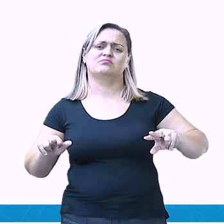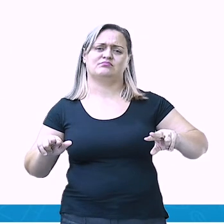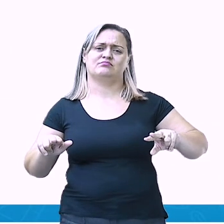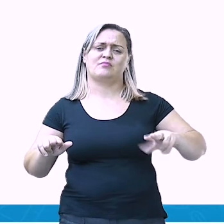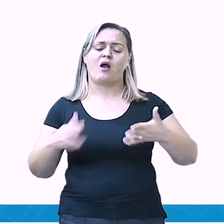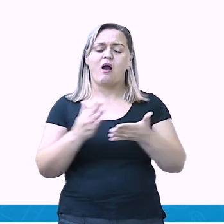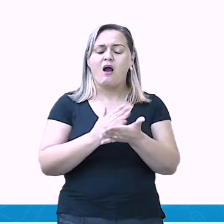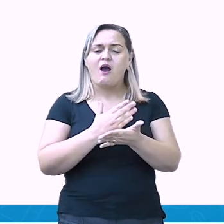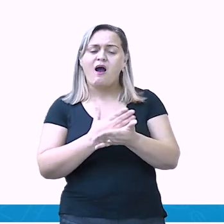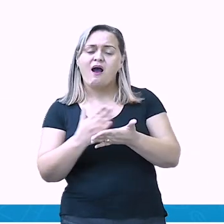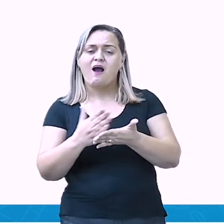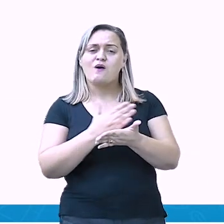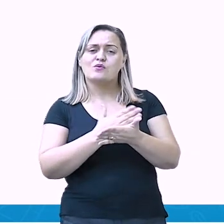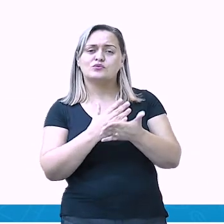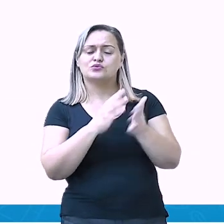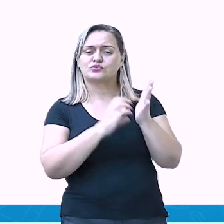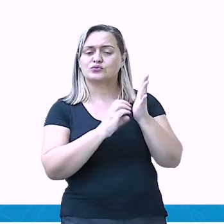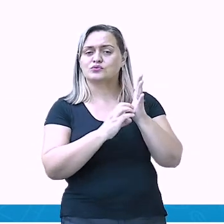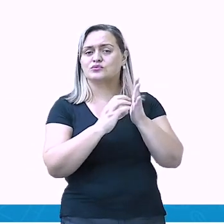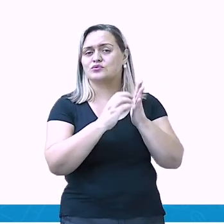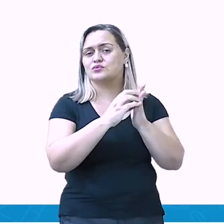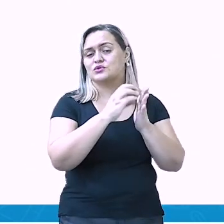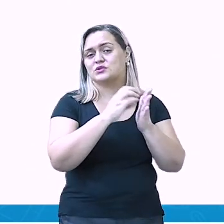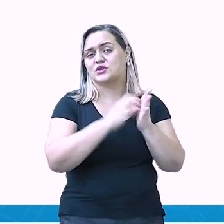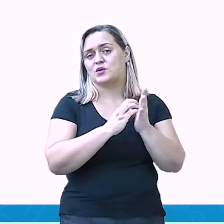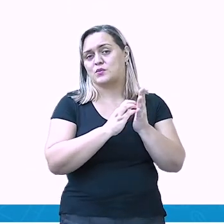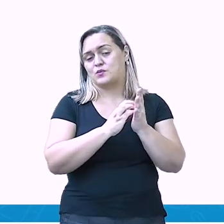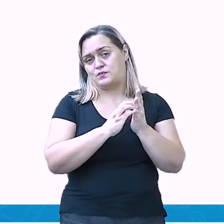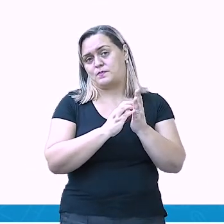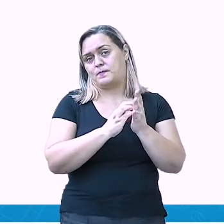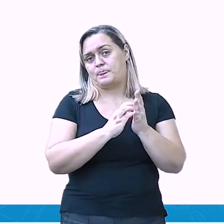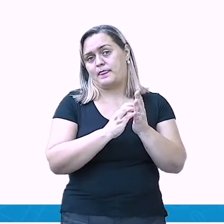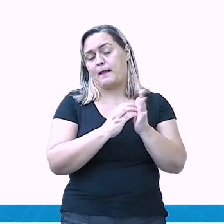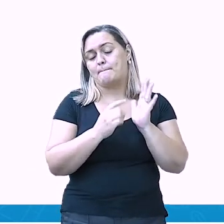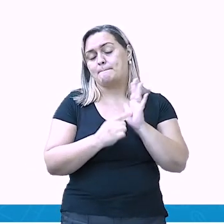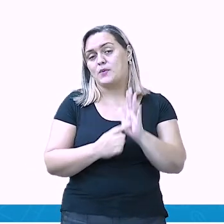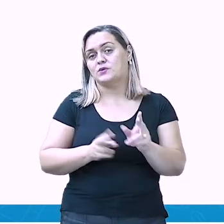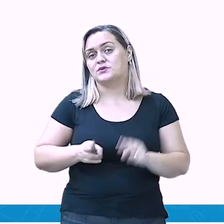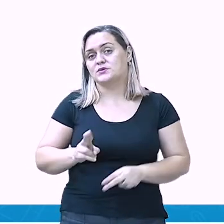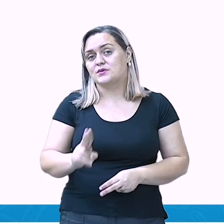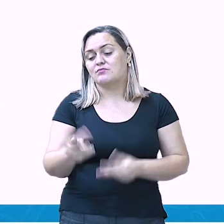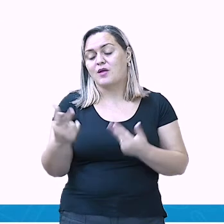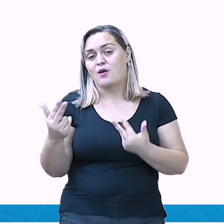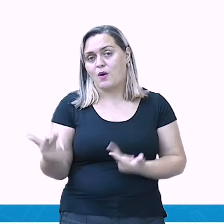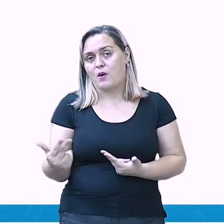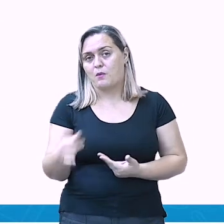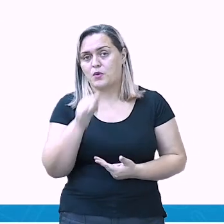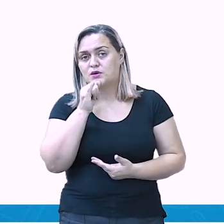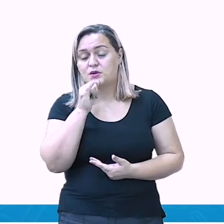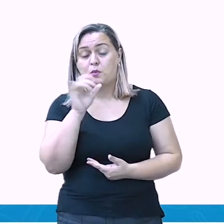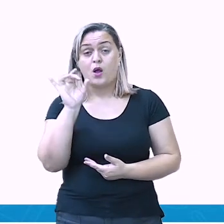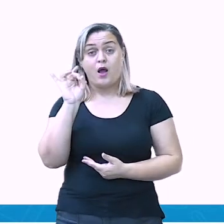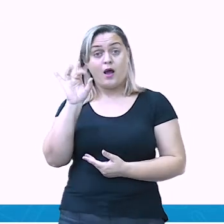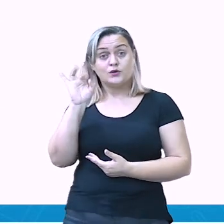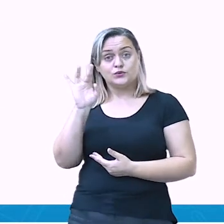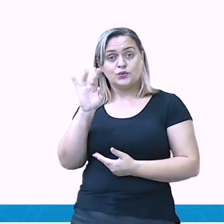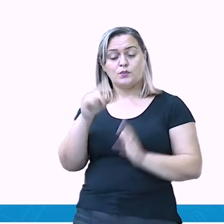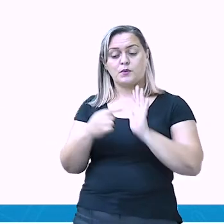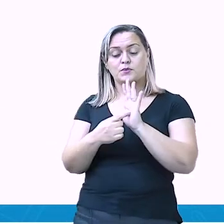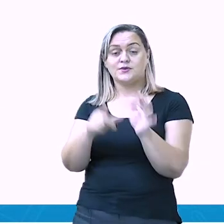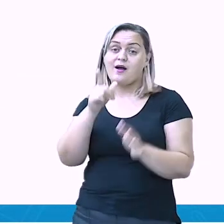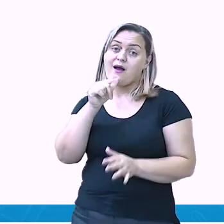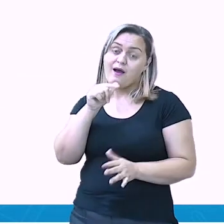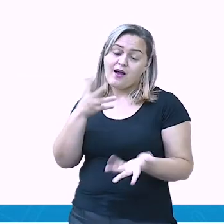símbolos apresentam padronizações, como o azul para representar a água, o verde para